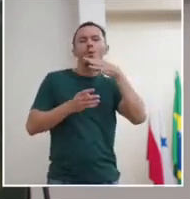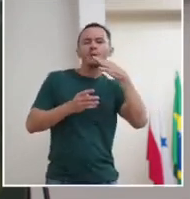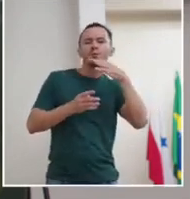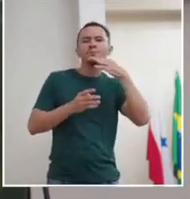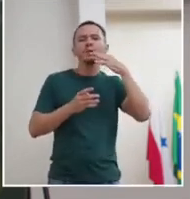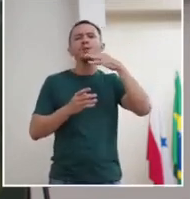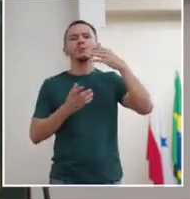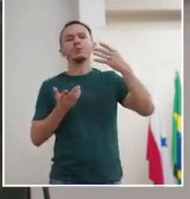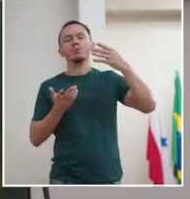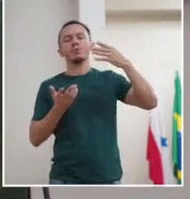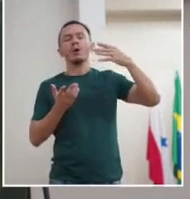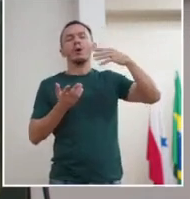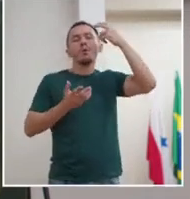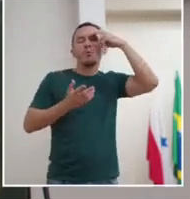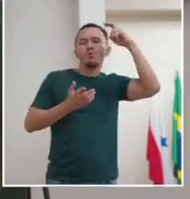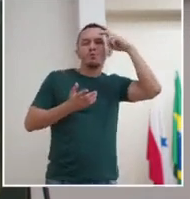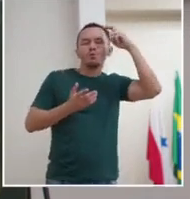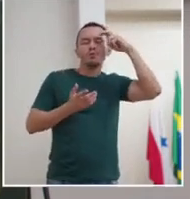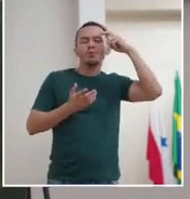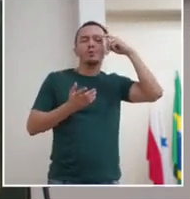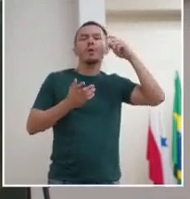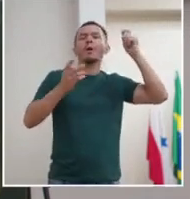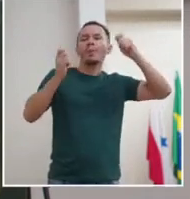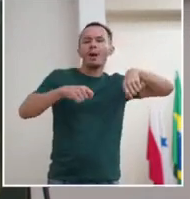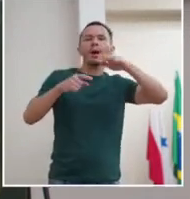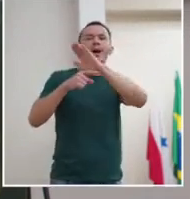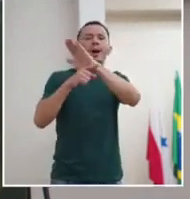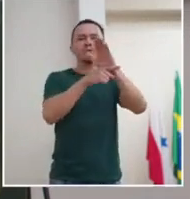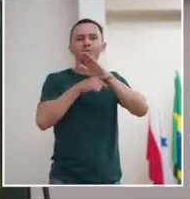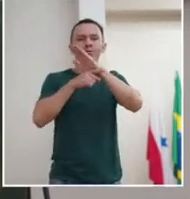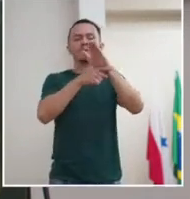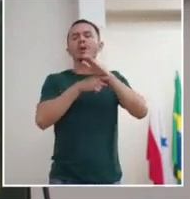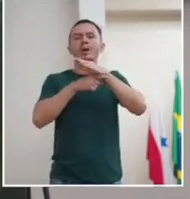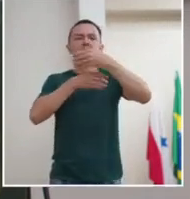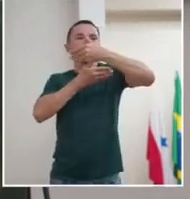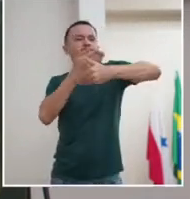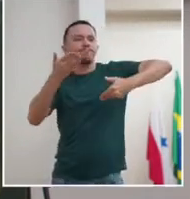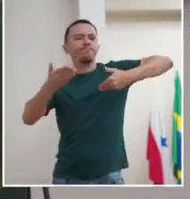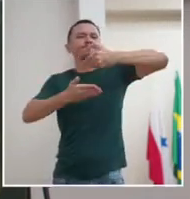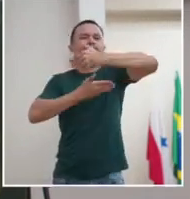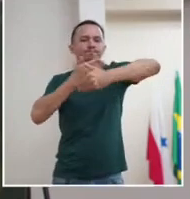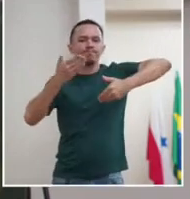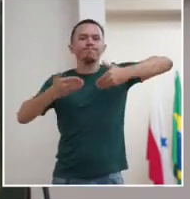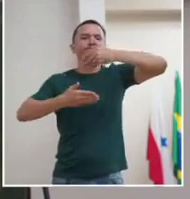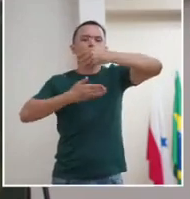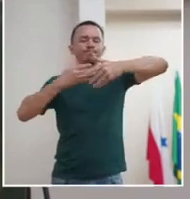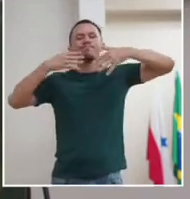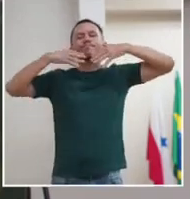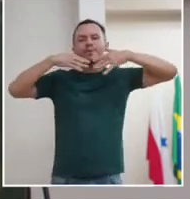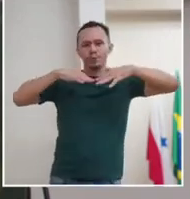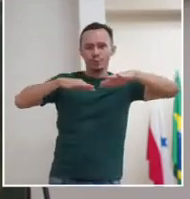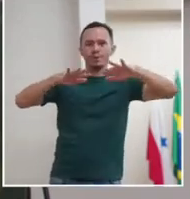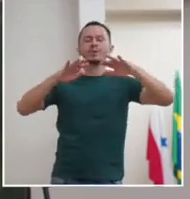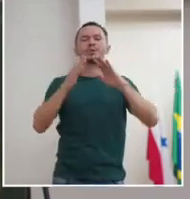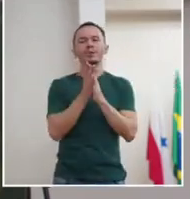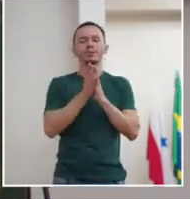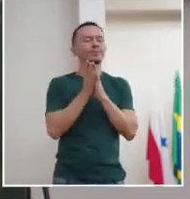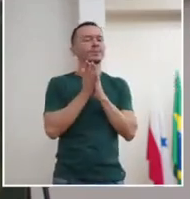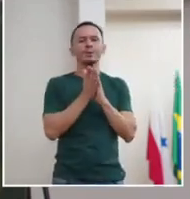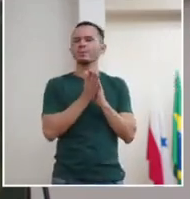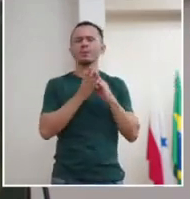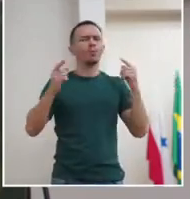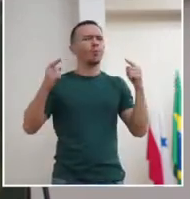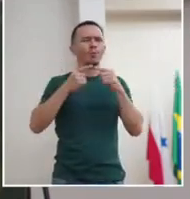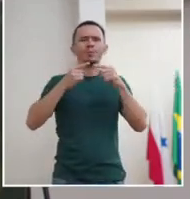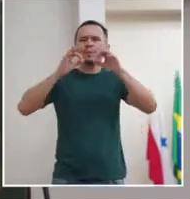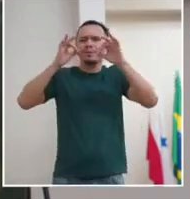poderia contribuir para uma vida de harmonia com a natureza. Então, tem tudo a ver falar de Berta nessa reunião,